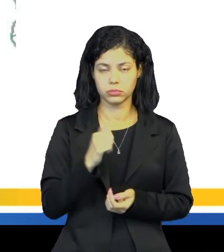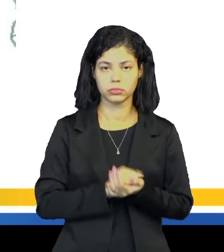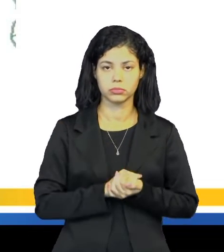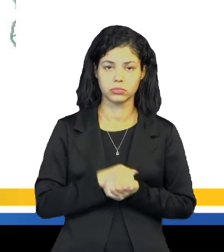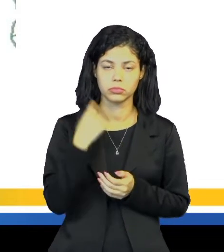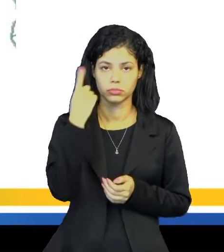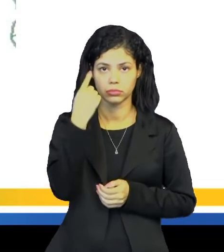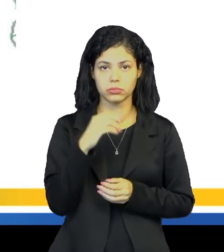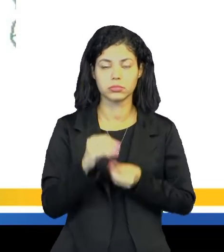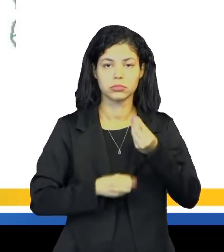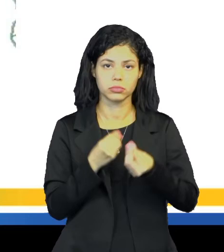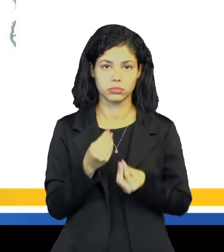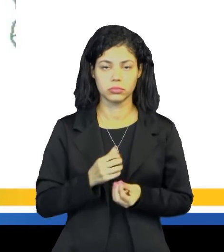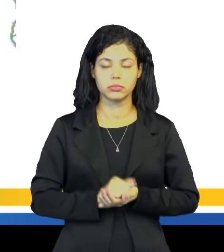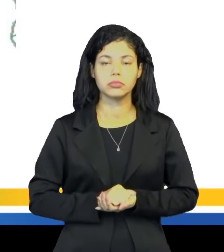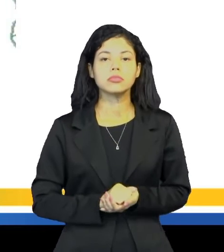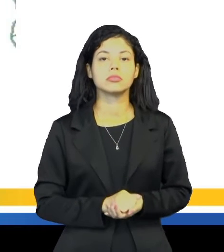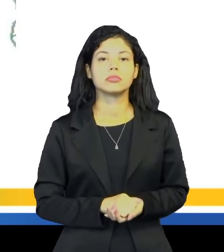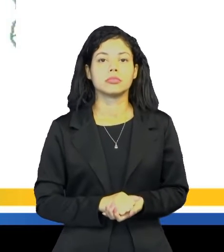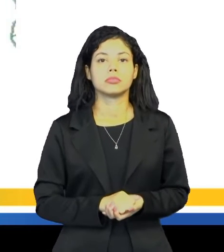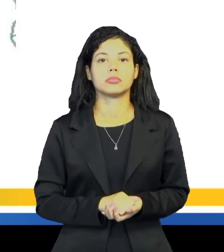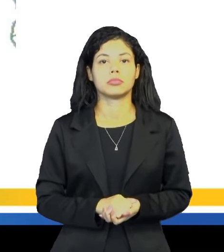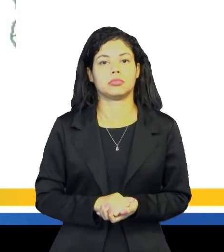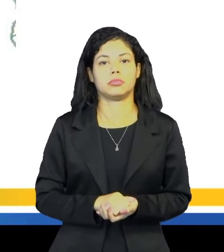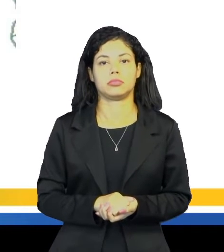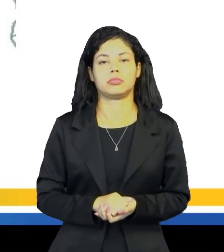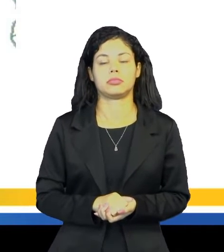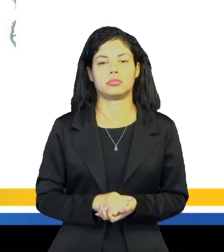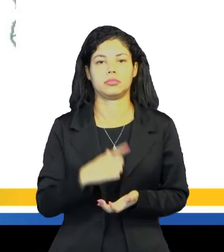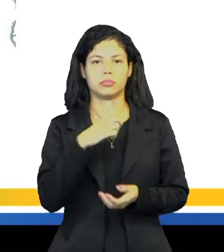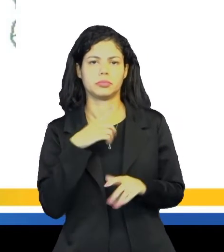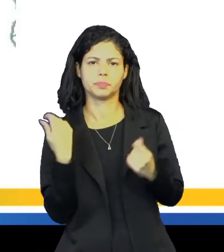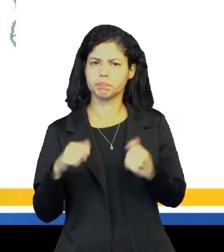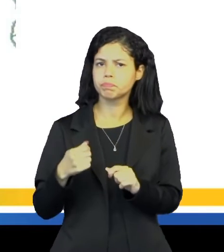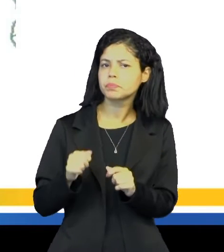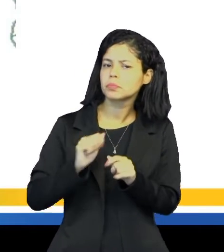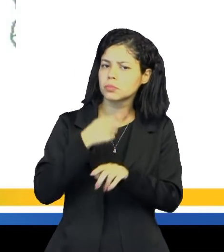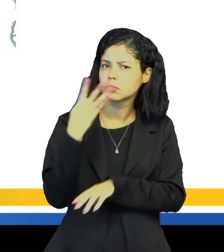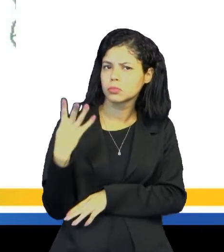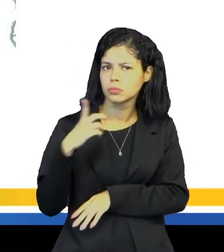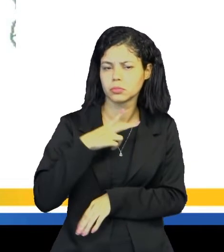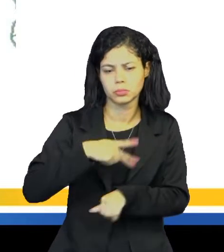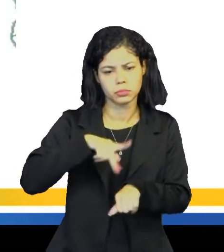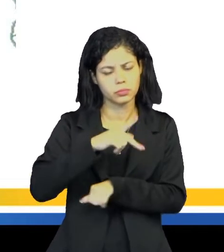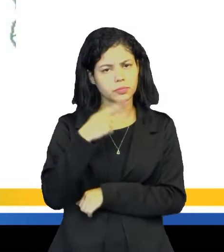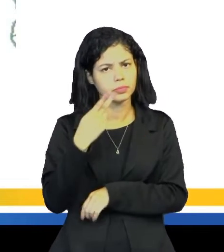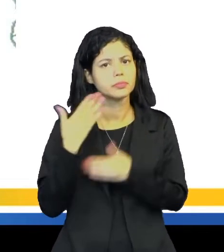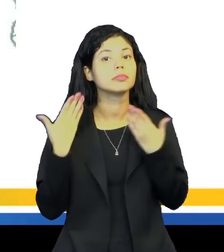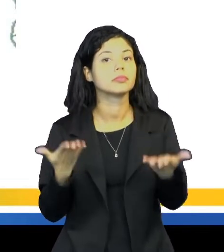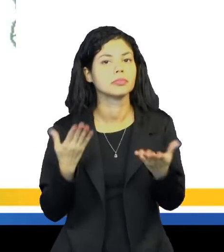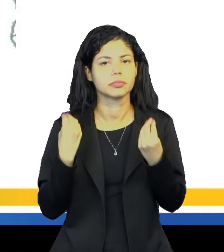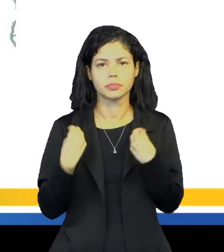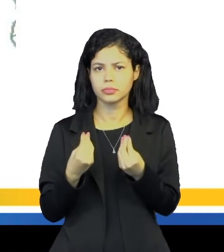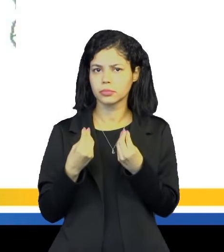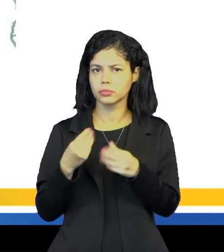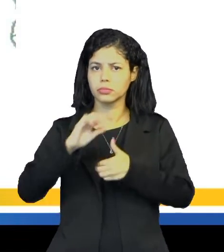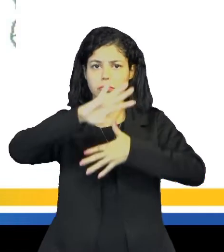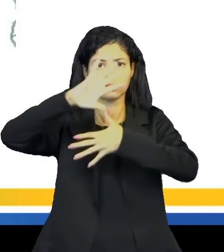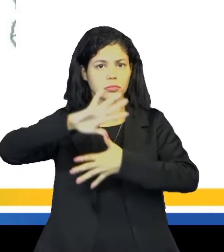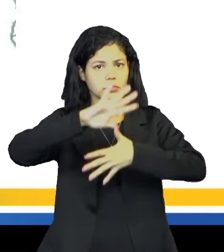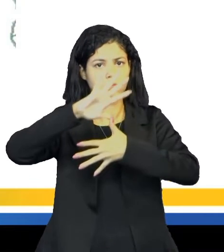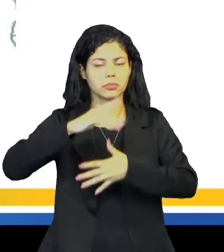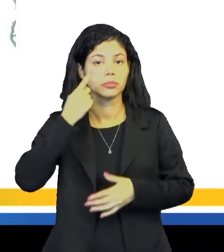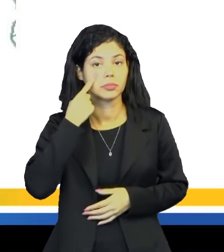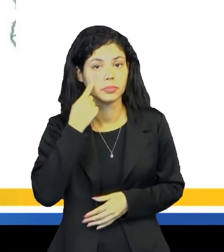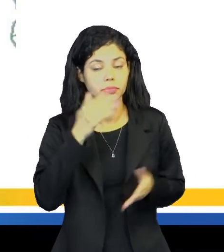né? Então, por que que se deve, né, essa quantidade de países que falam espanhol? Por que que ela se concentra nas Américas? Aí